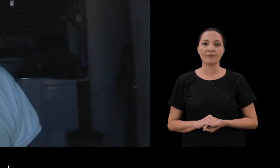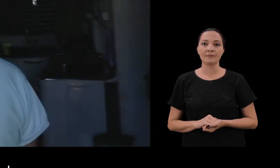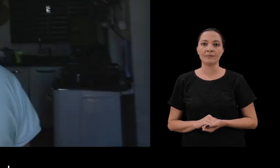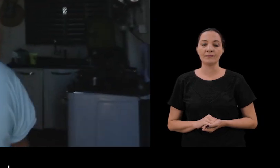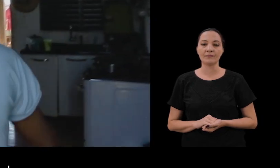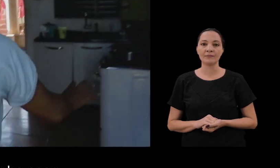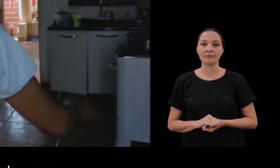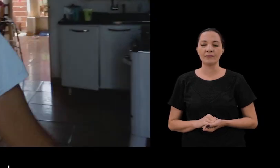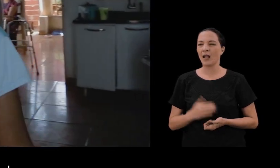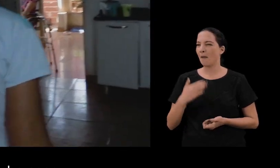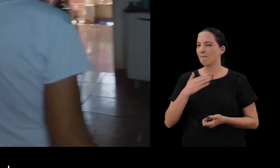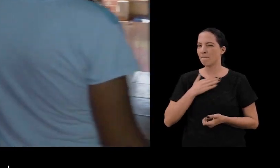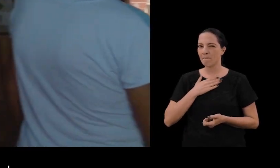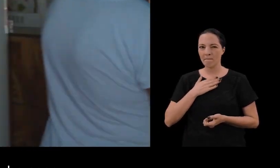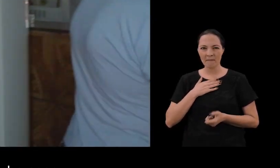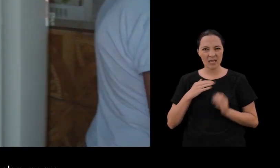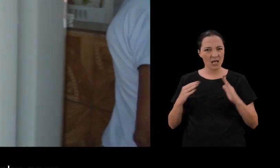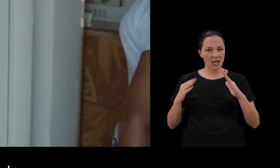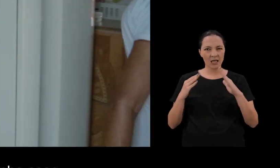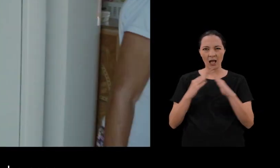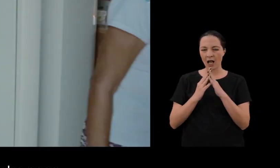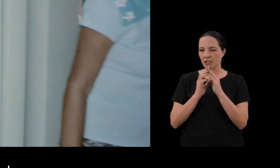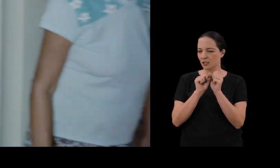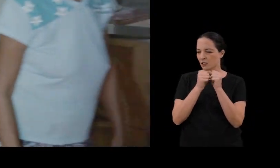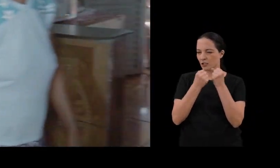A minha casa virou foi uma maçã.